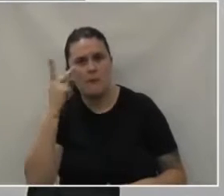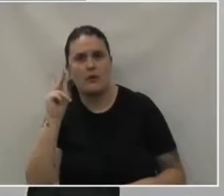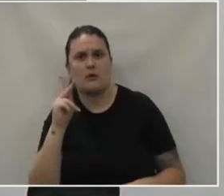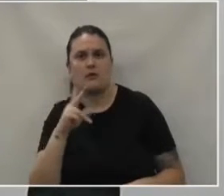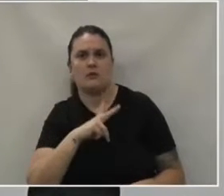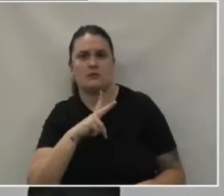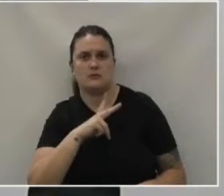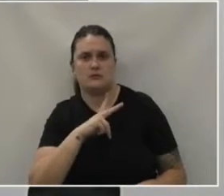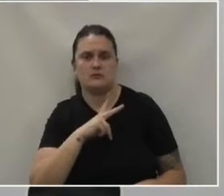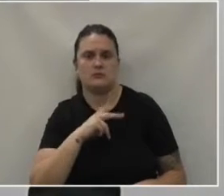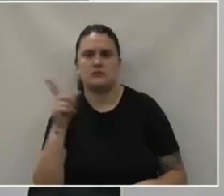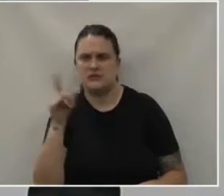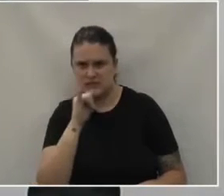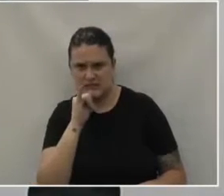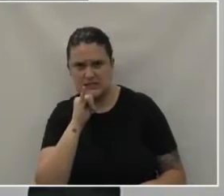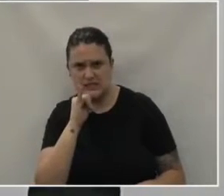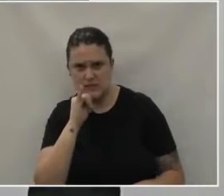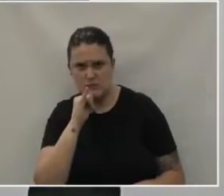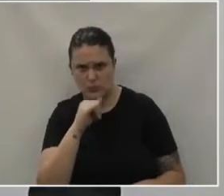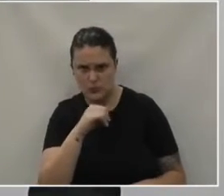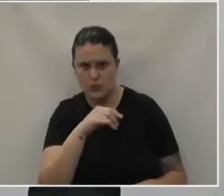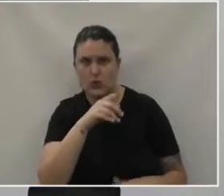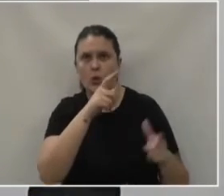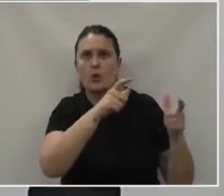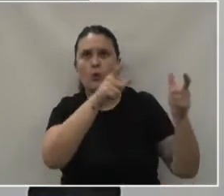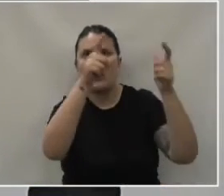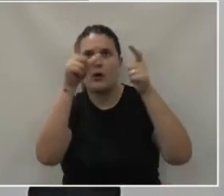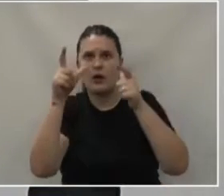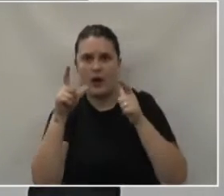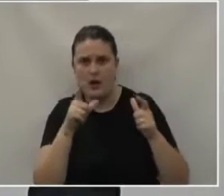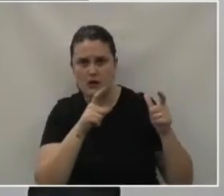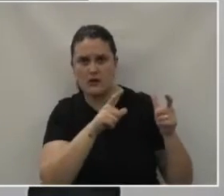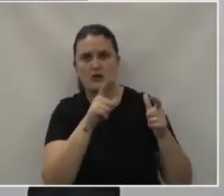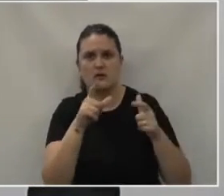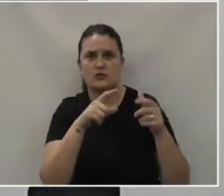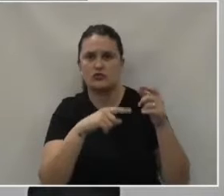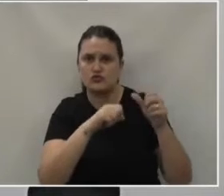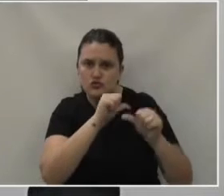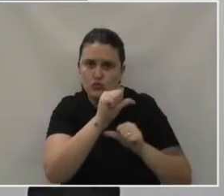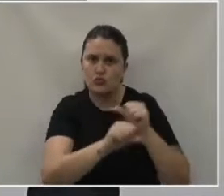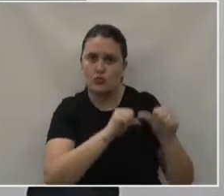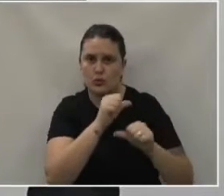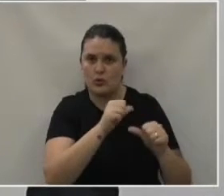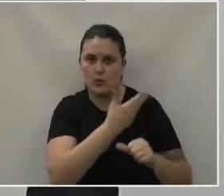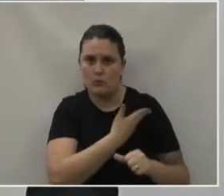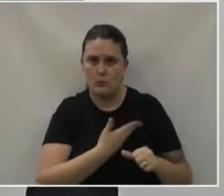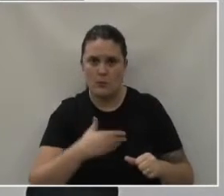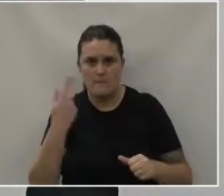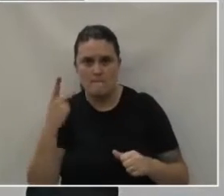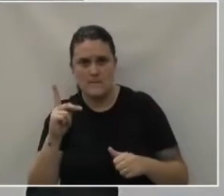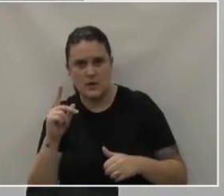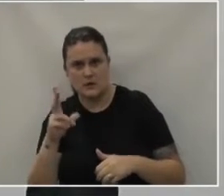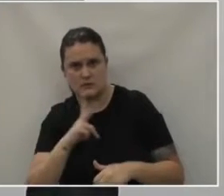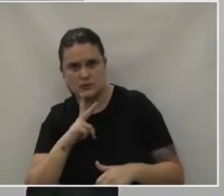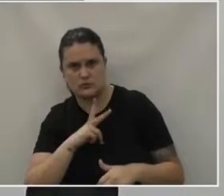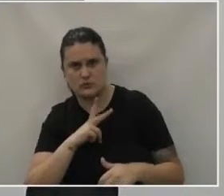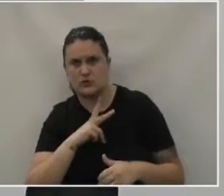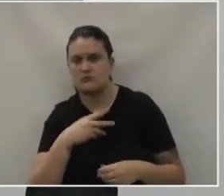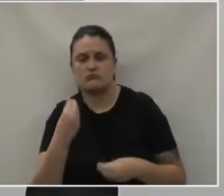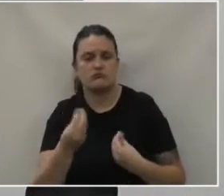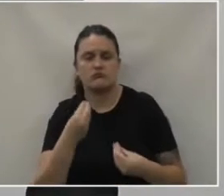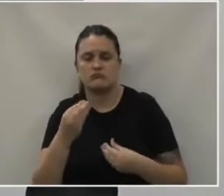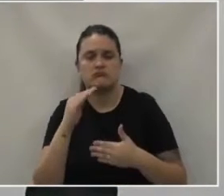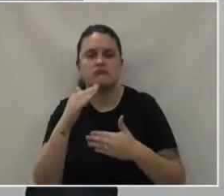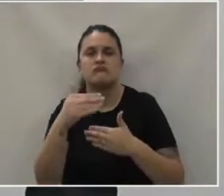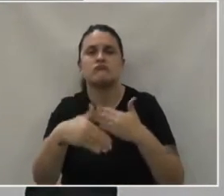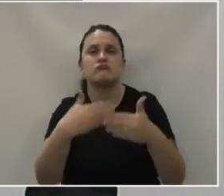de locais que foram privatizados e de como que a iniciativa privada vem agindo